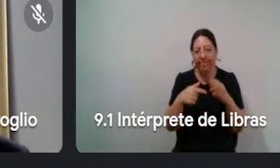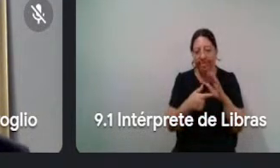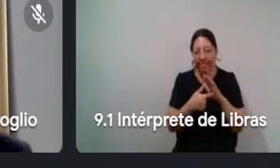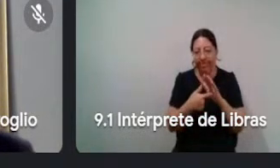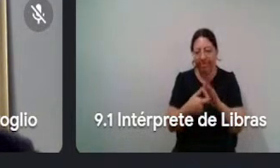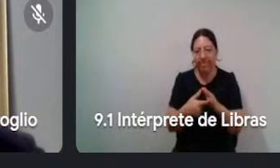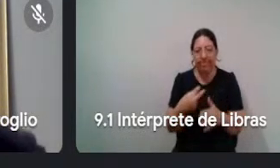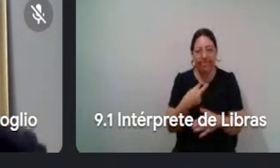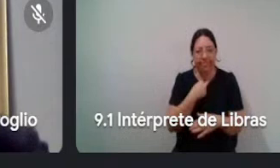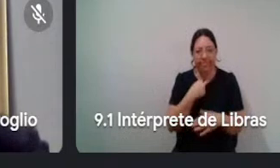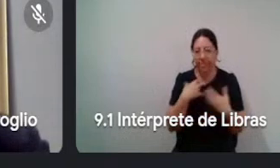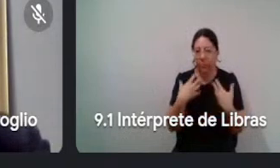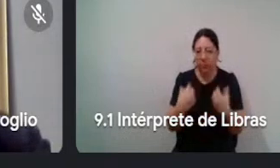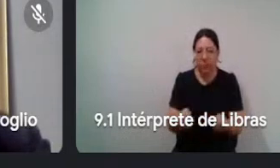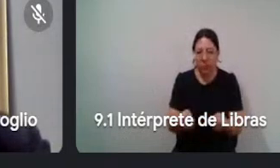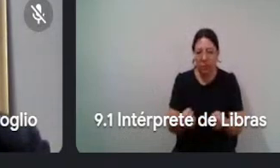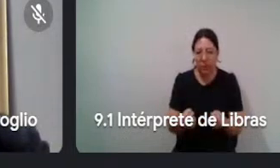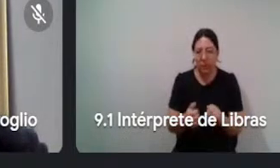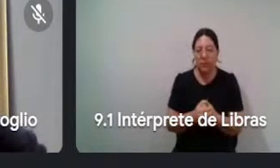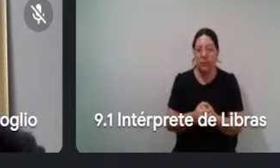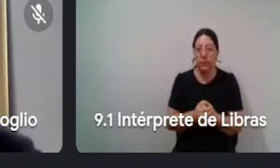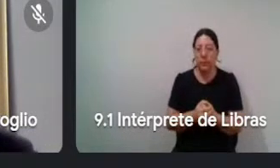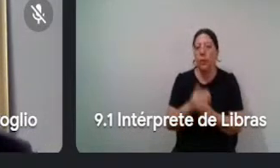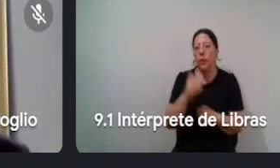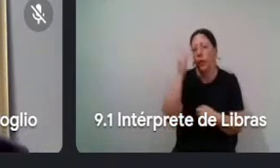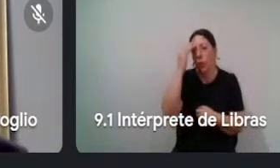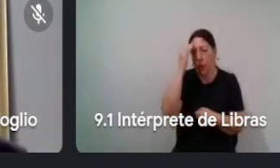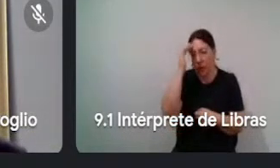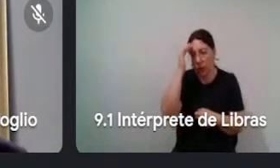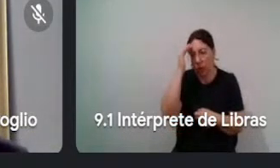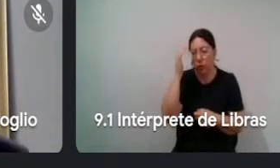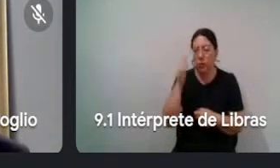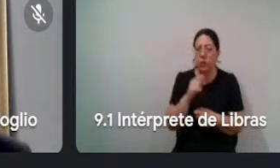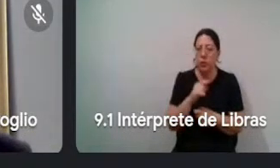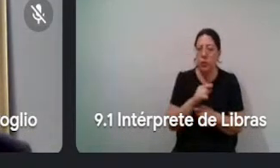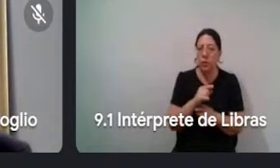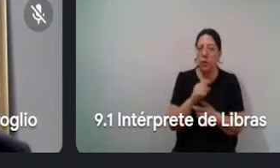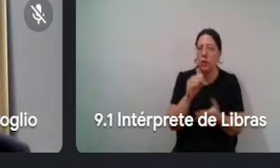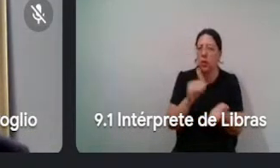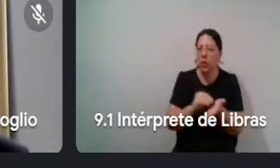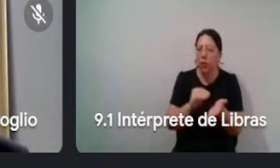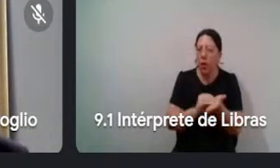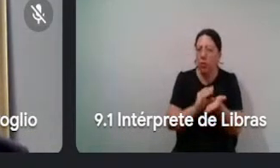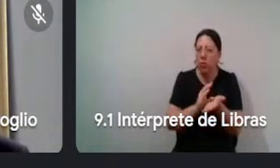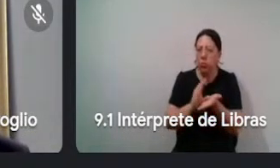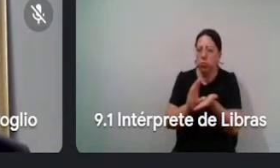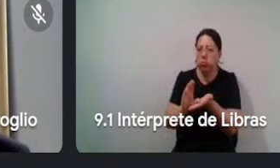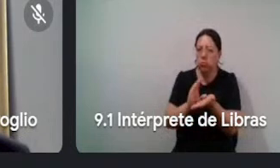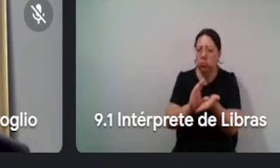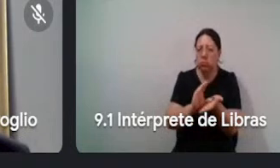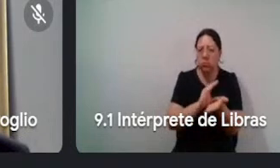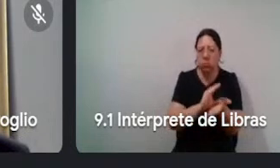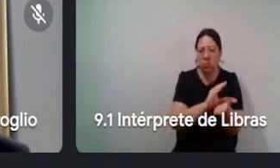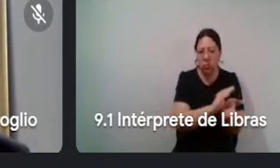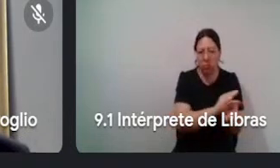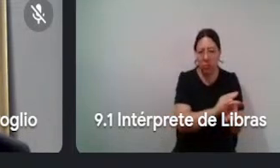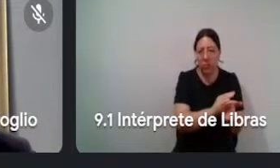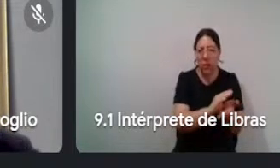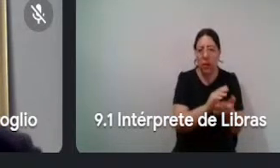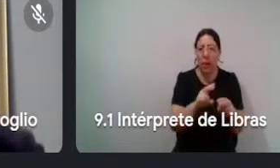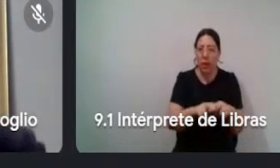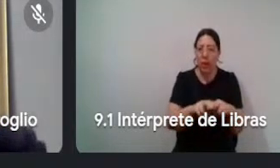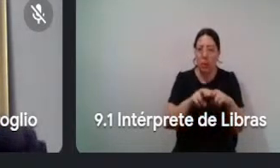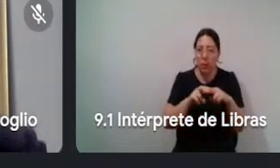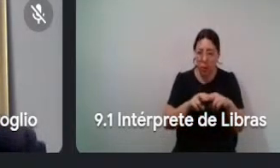Corte, igualmente, que na ausência de repasses oriundos do fundo partidário, não deve ser aplicada a